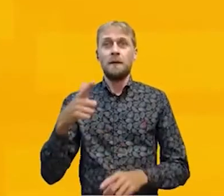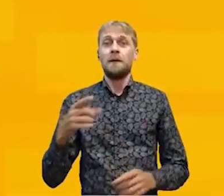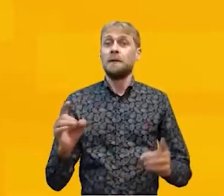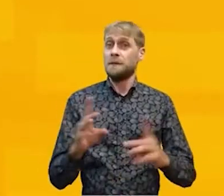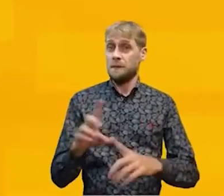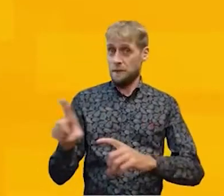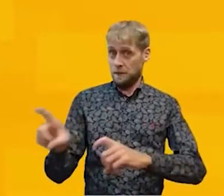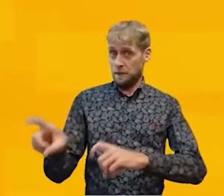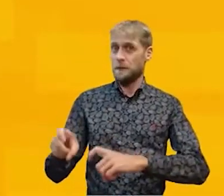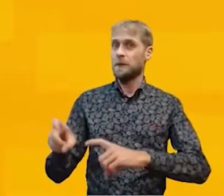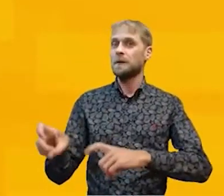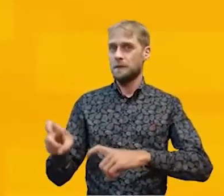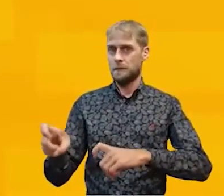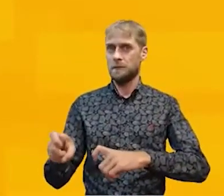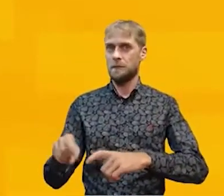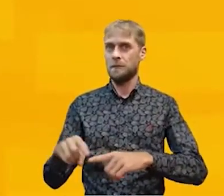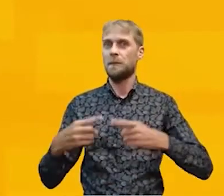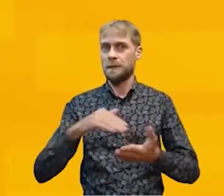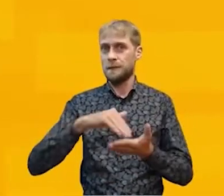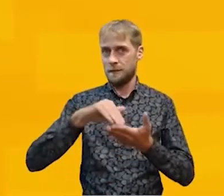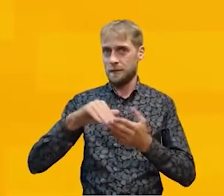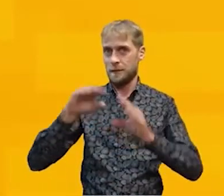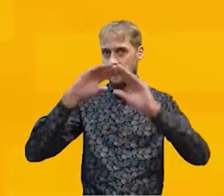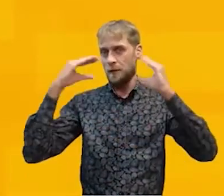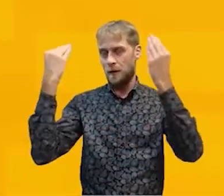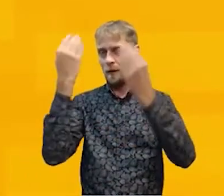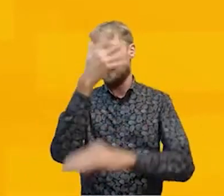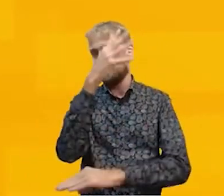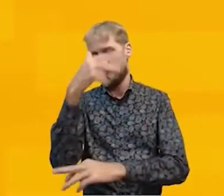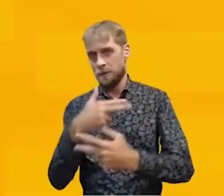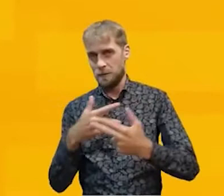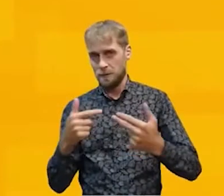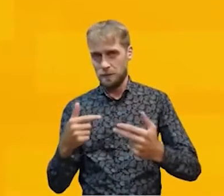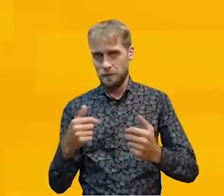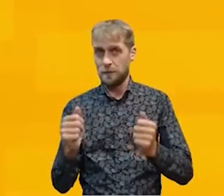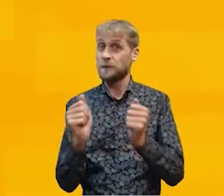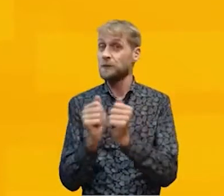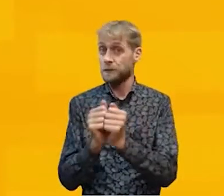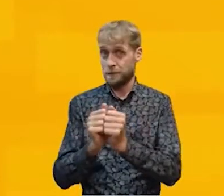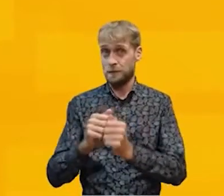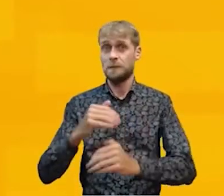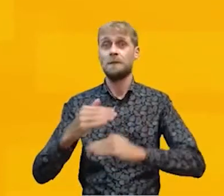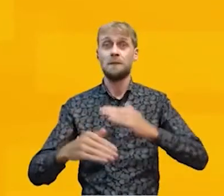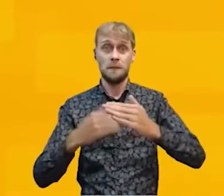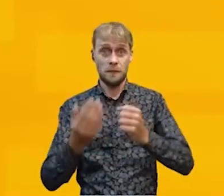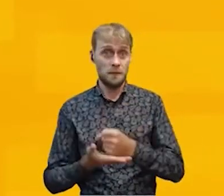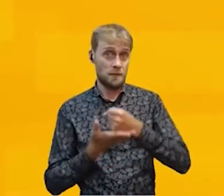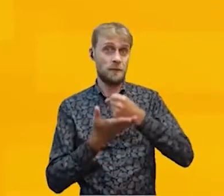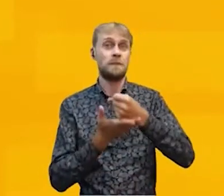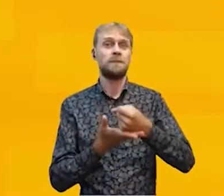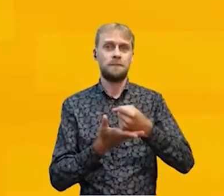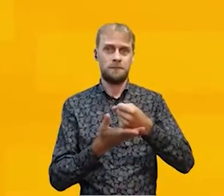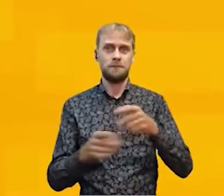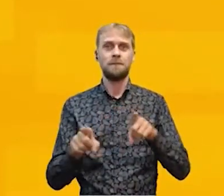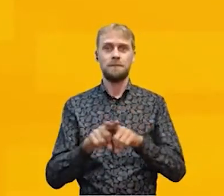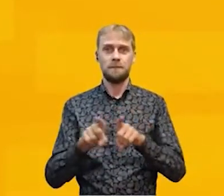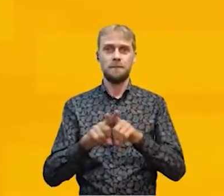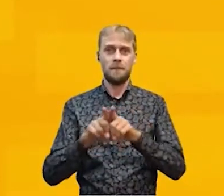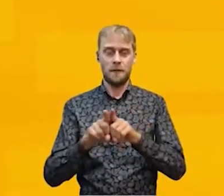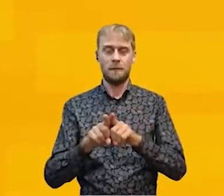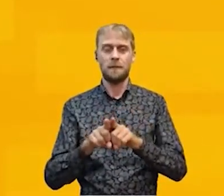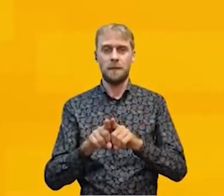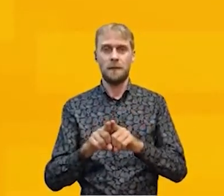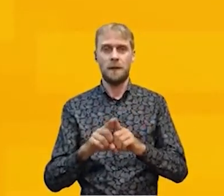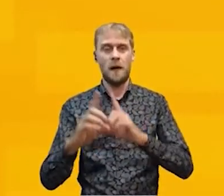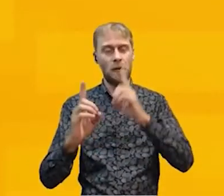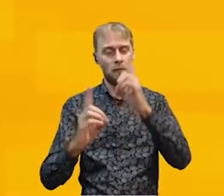mas também os secretários de meio ambiente estão alinhados no processo, causando sustentabilidade ecológica à